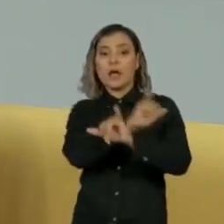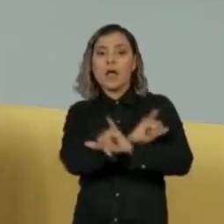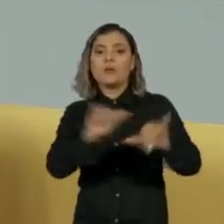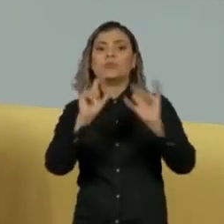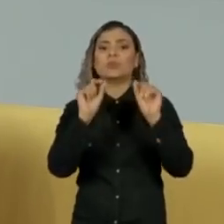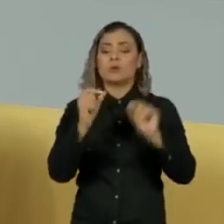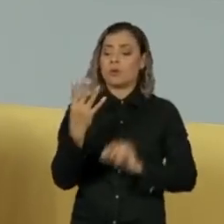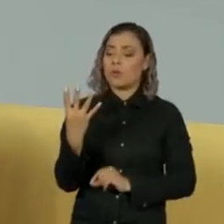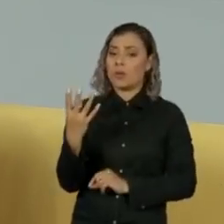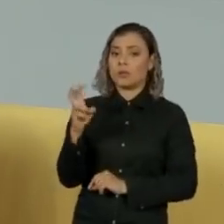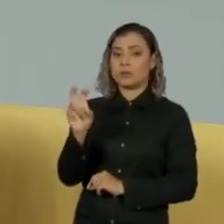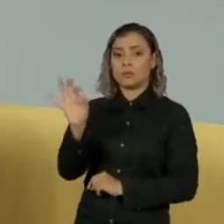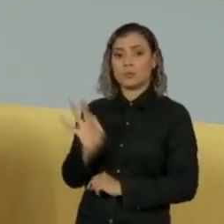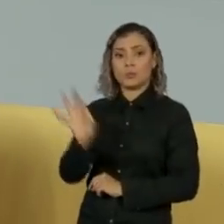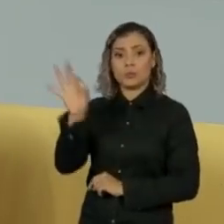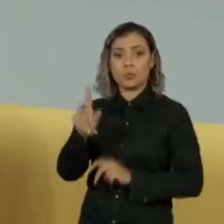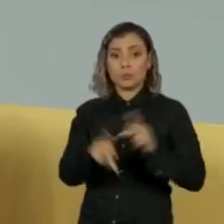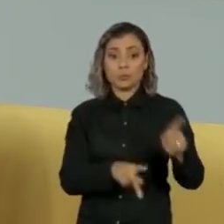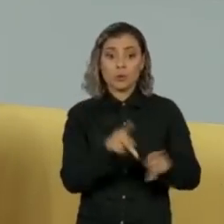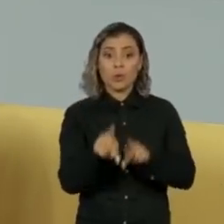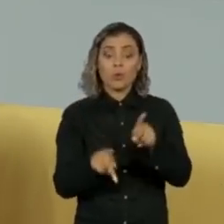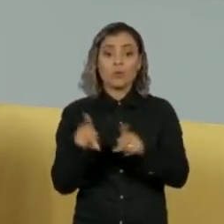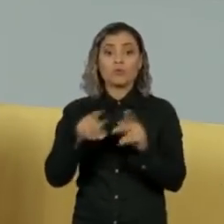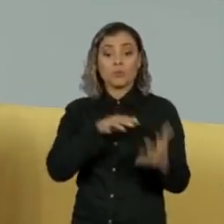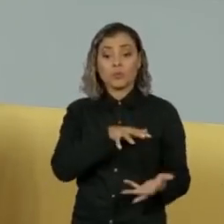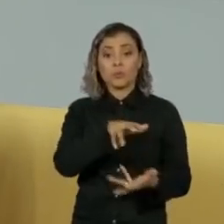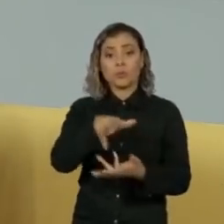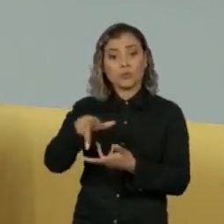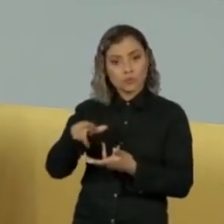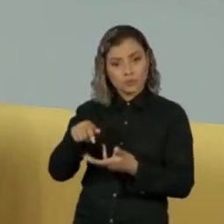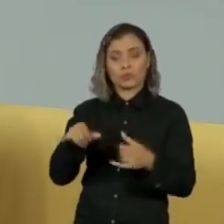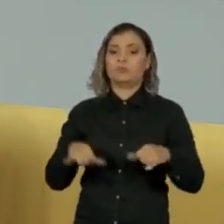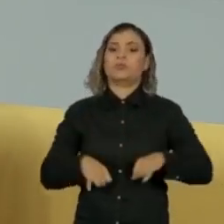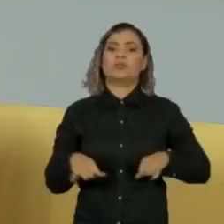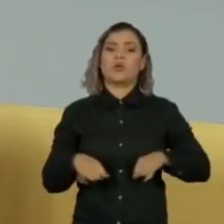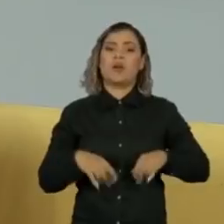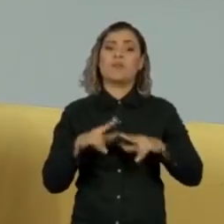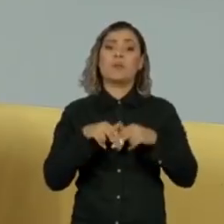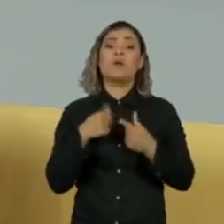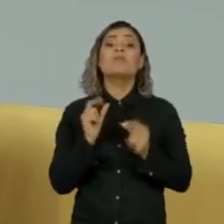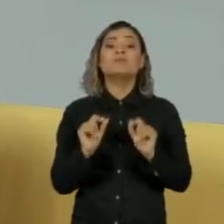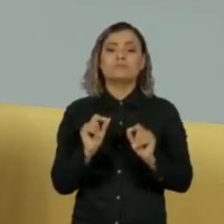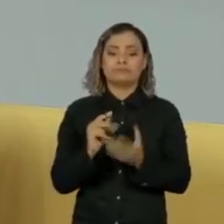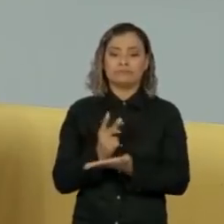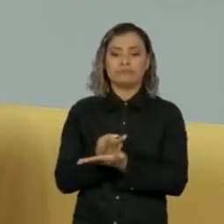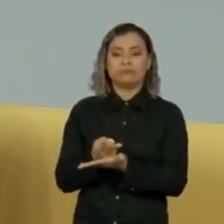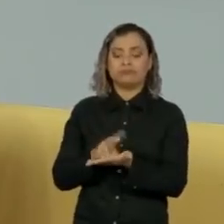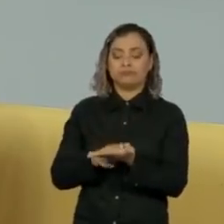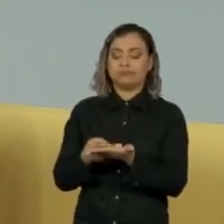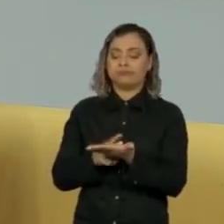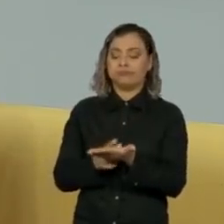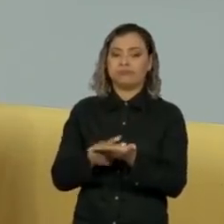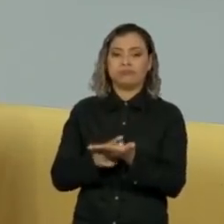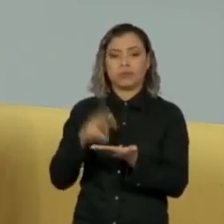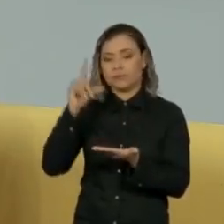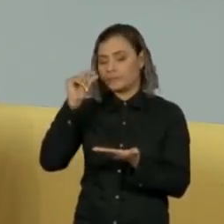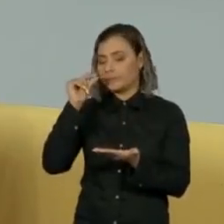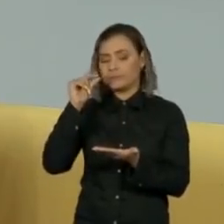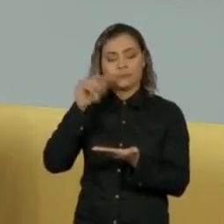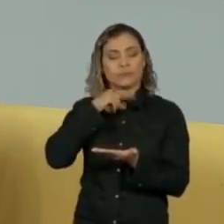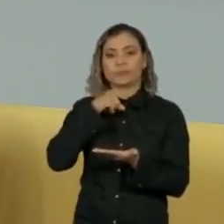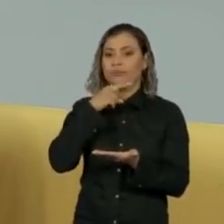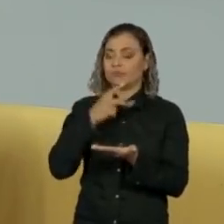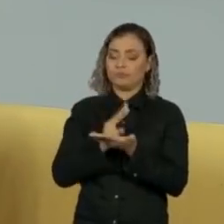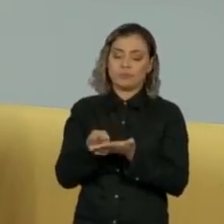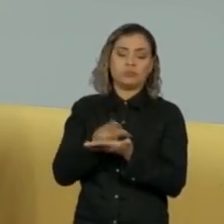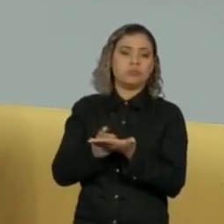que 45% da população mundial sofram com a insônia. A falta dessas horas de